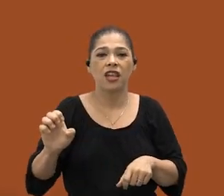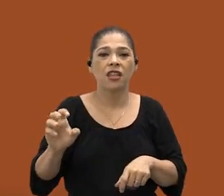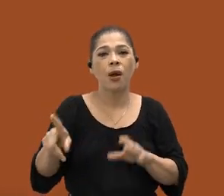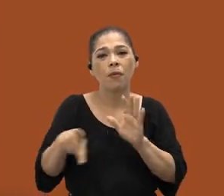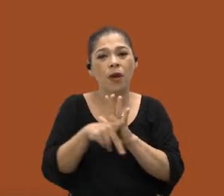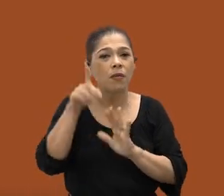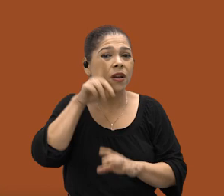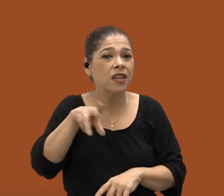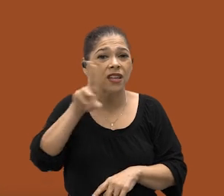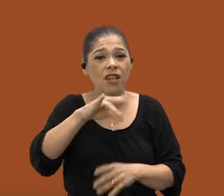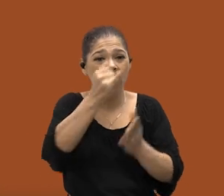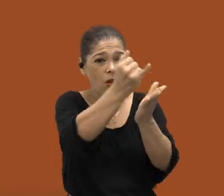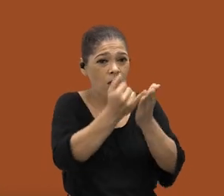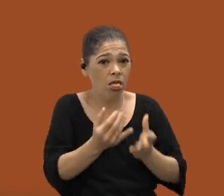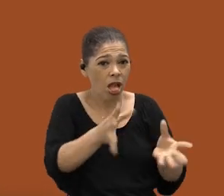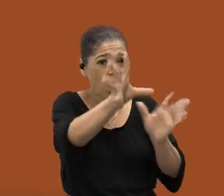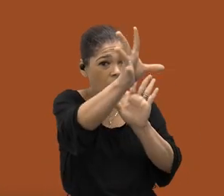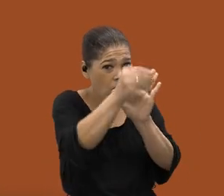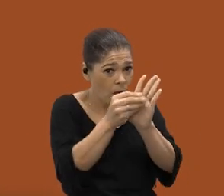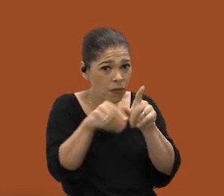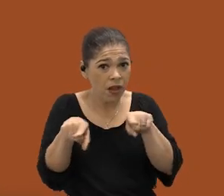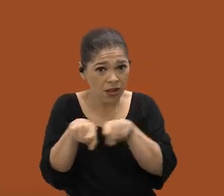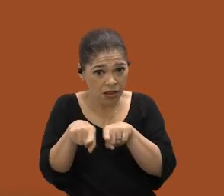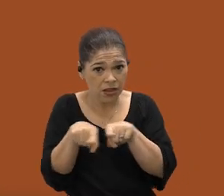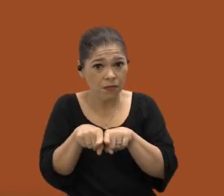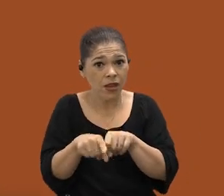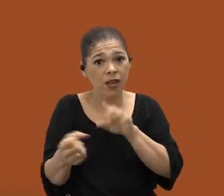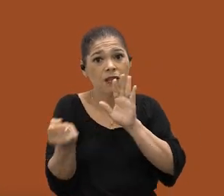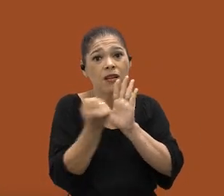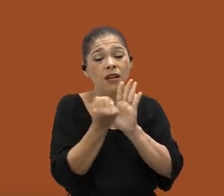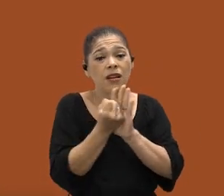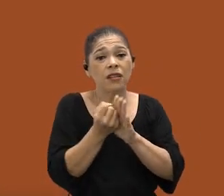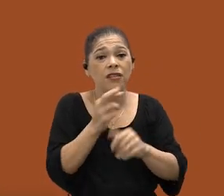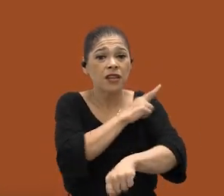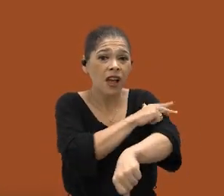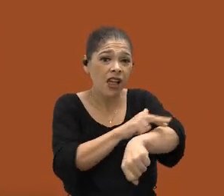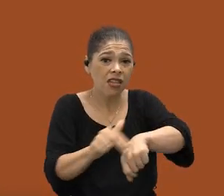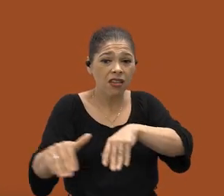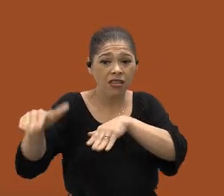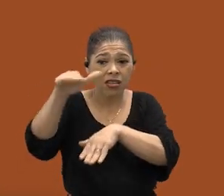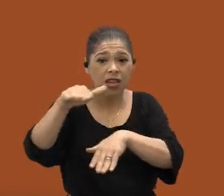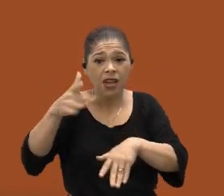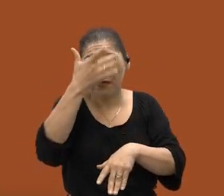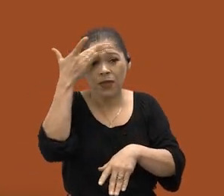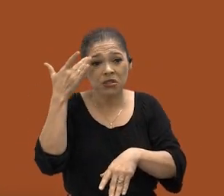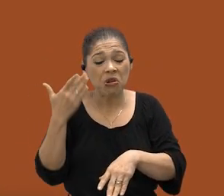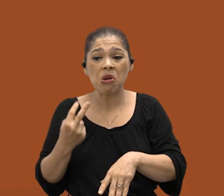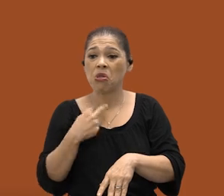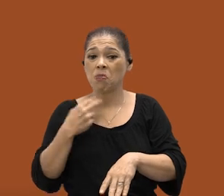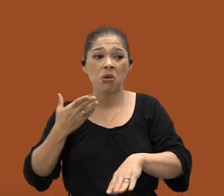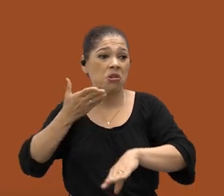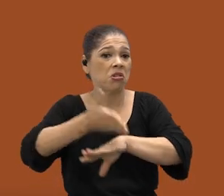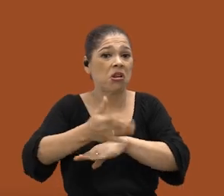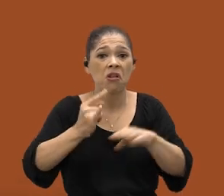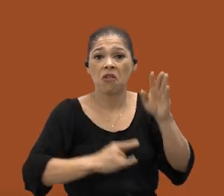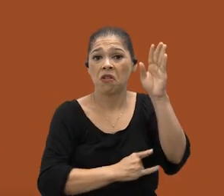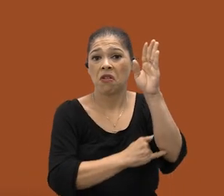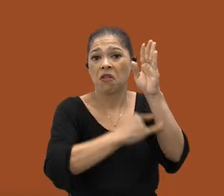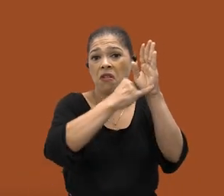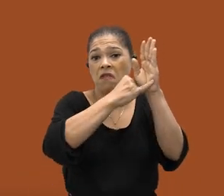sendo importado e essa marca de racismo supremacista né dizendo que o cara não pode entrar no elevador